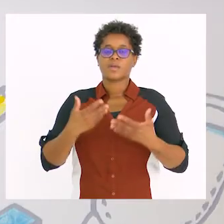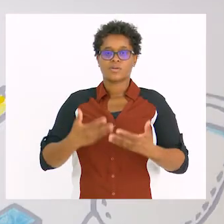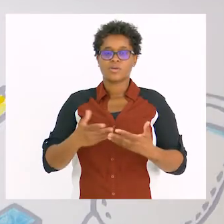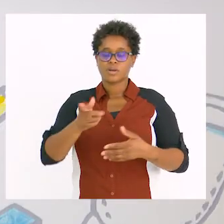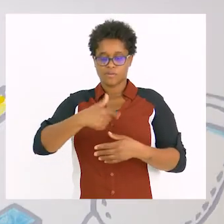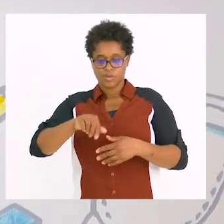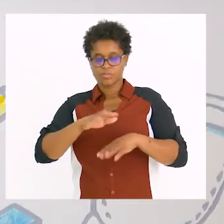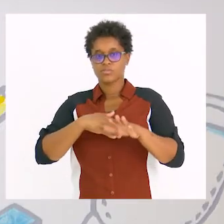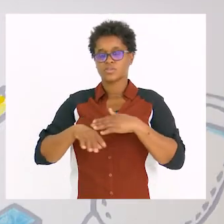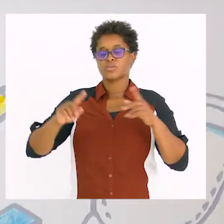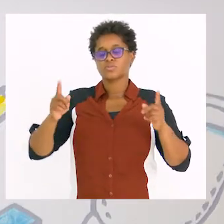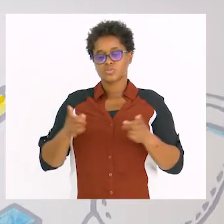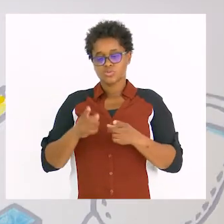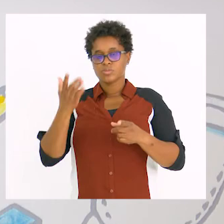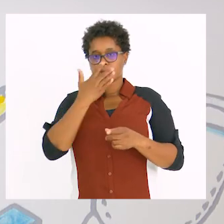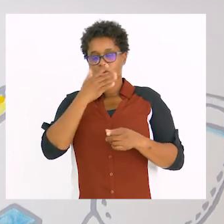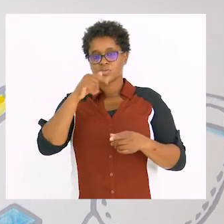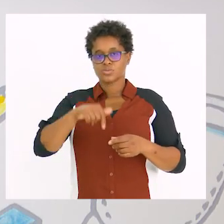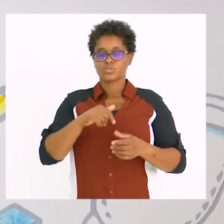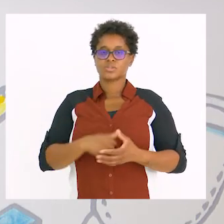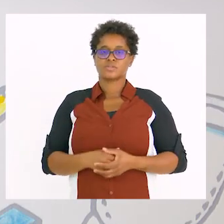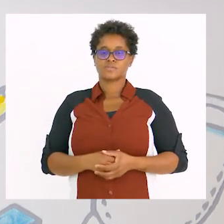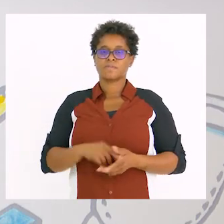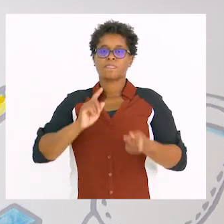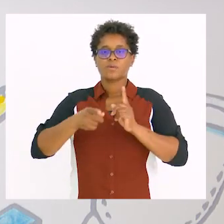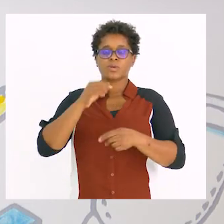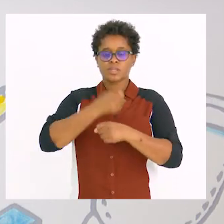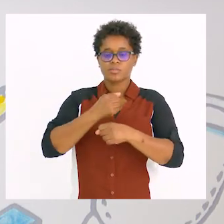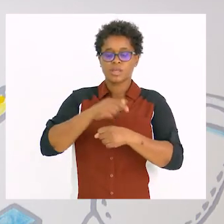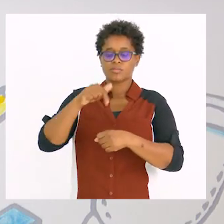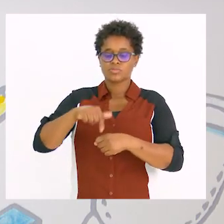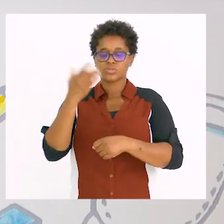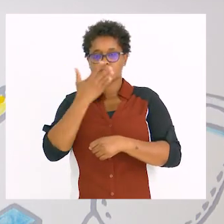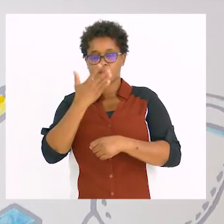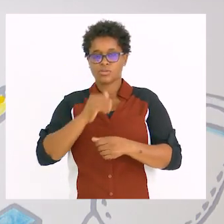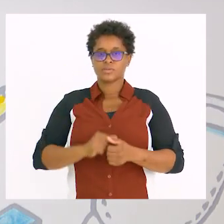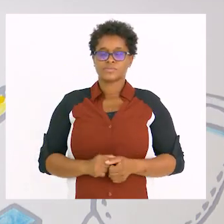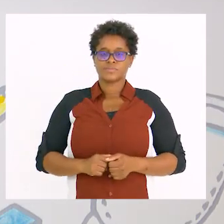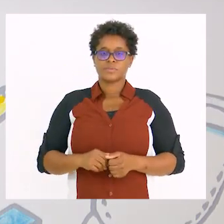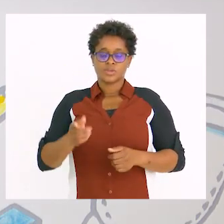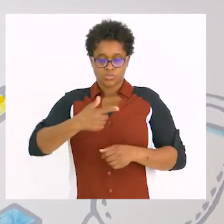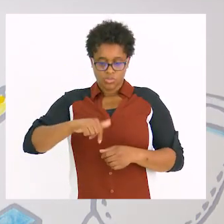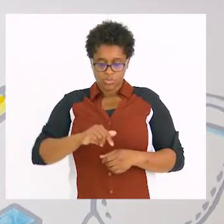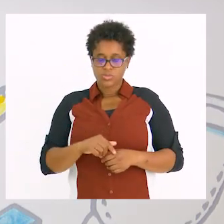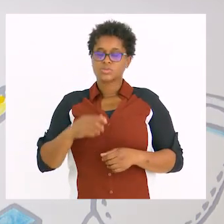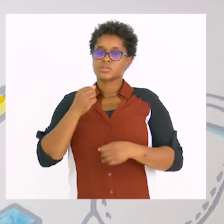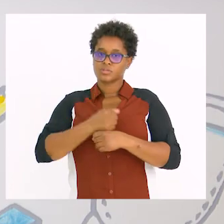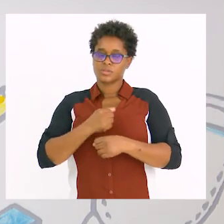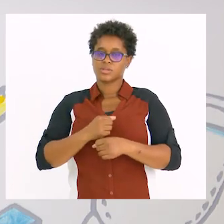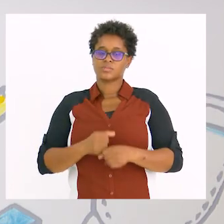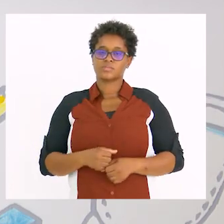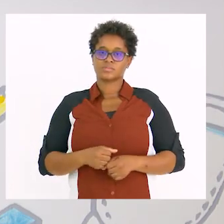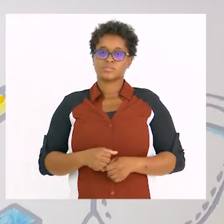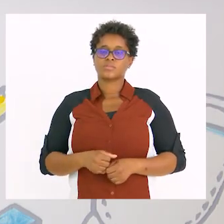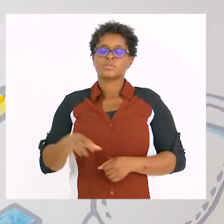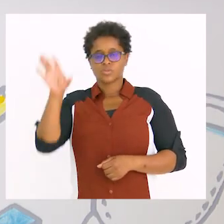Agora vamos fazer a síntese da aula de hoje. O que é que nós vimos na aula de hoje? Nós vimos que